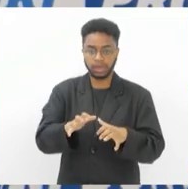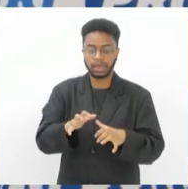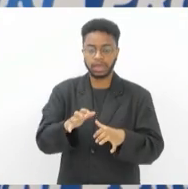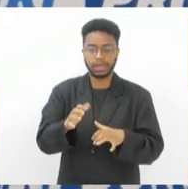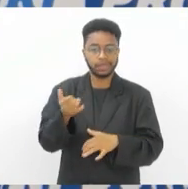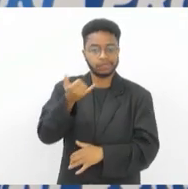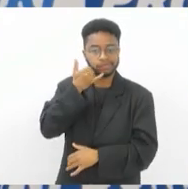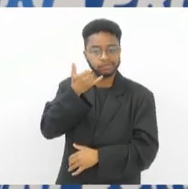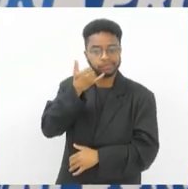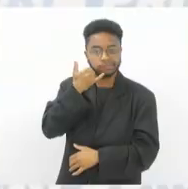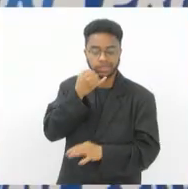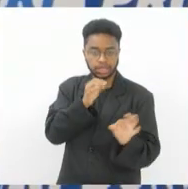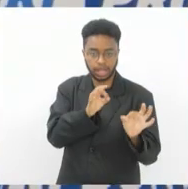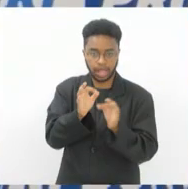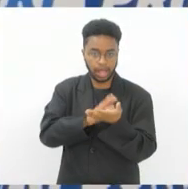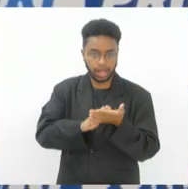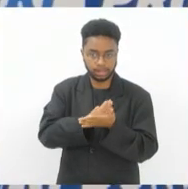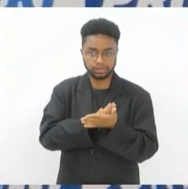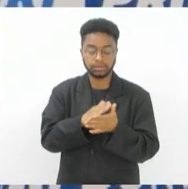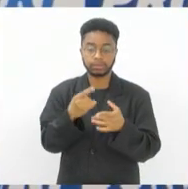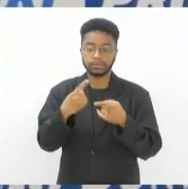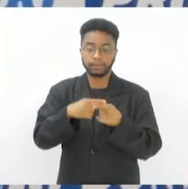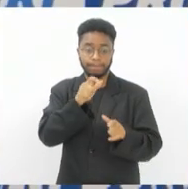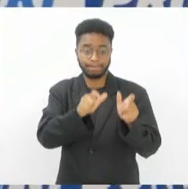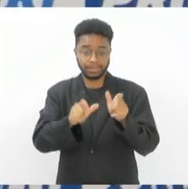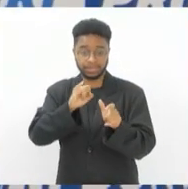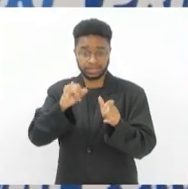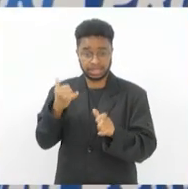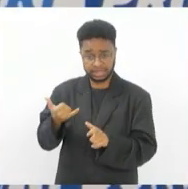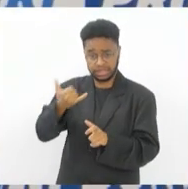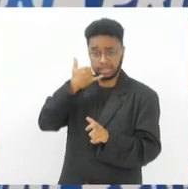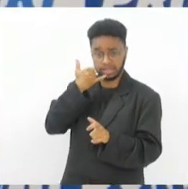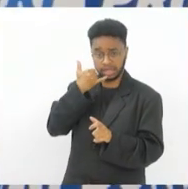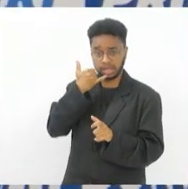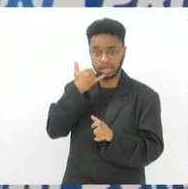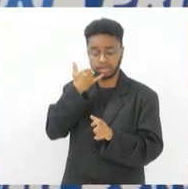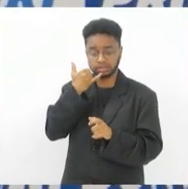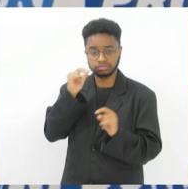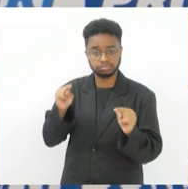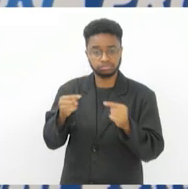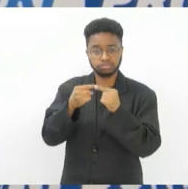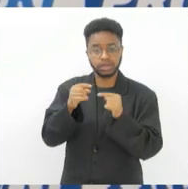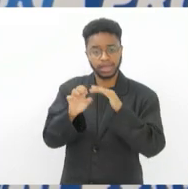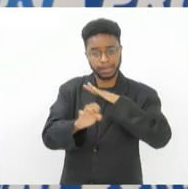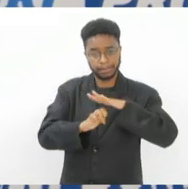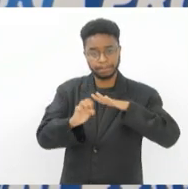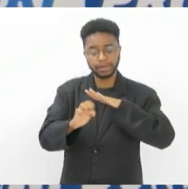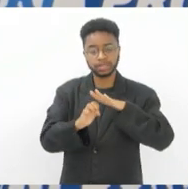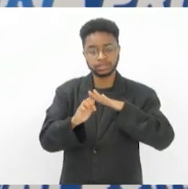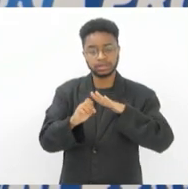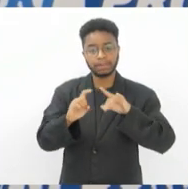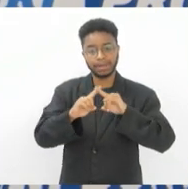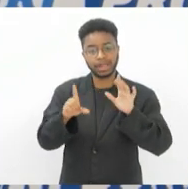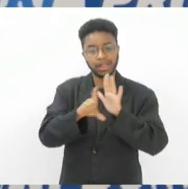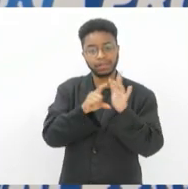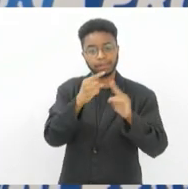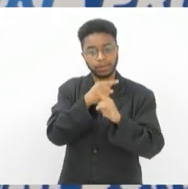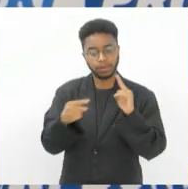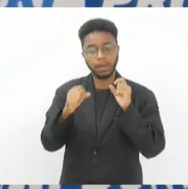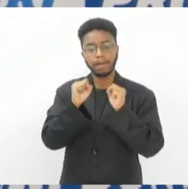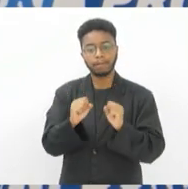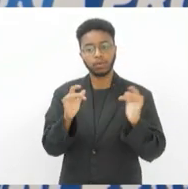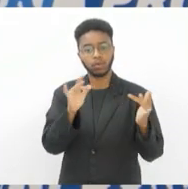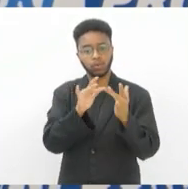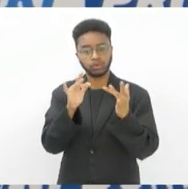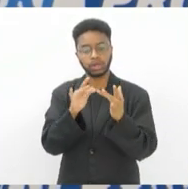receber chamada de telemarketing. O consumidor que receber esse tipo de ligação de telemarketing proibido por lei, poderá entrar em contato